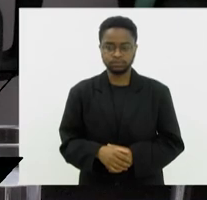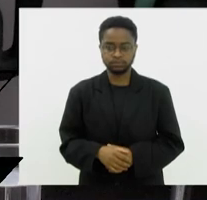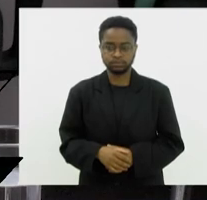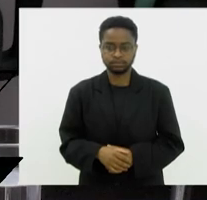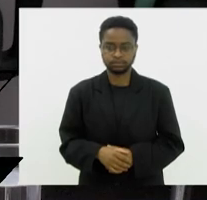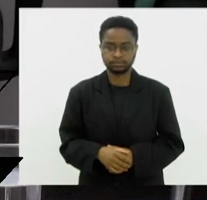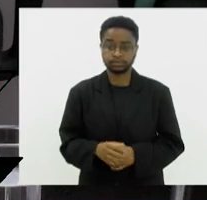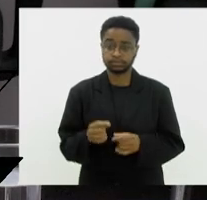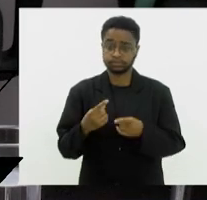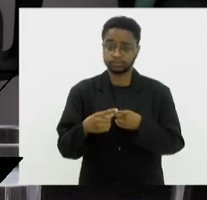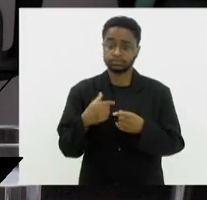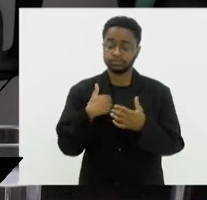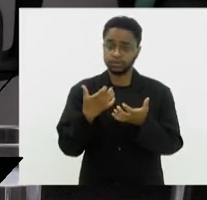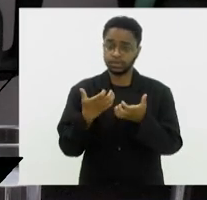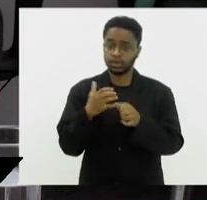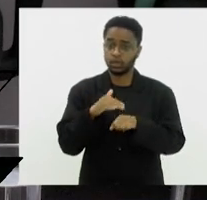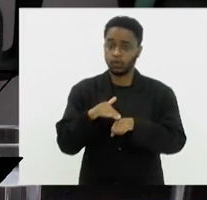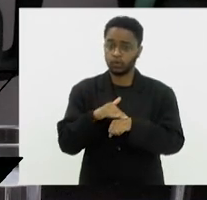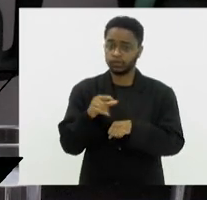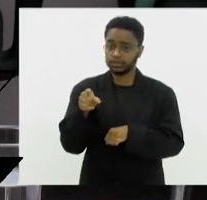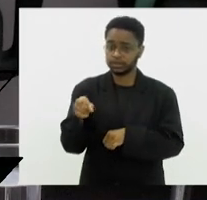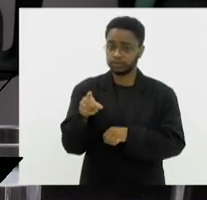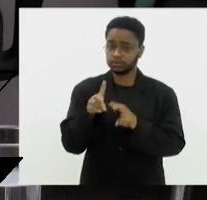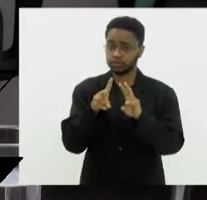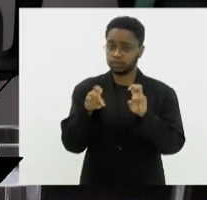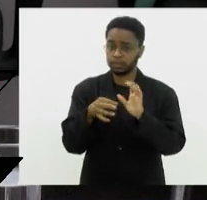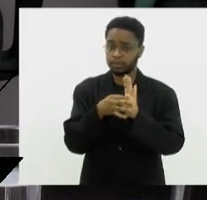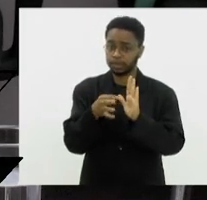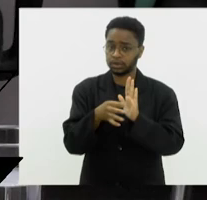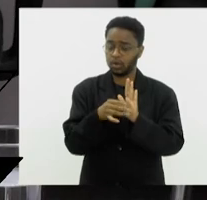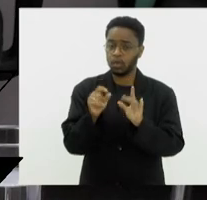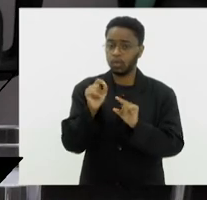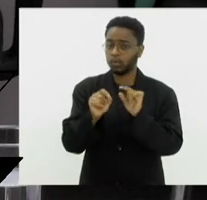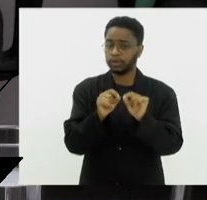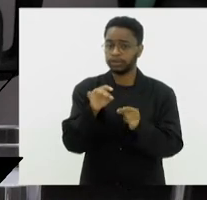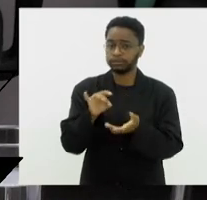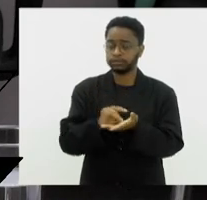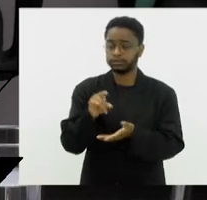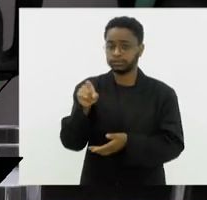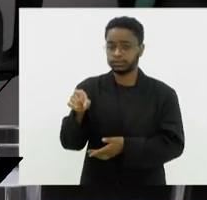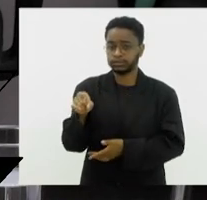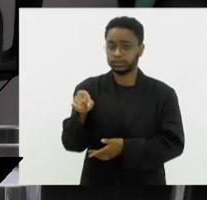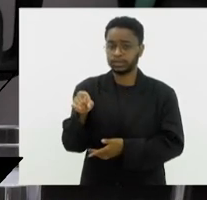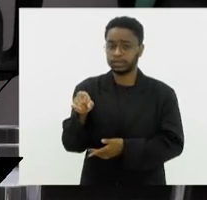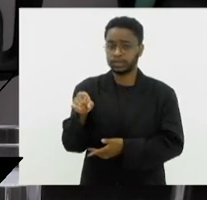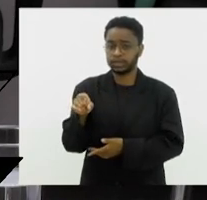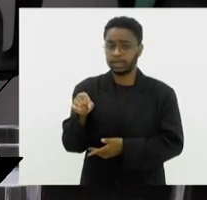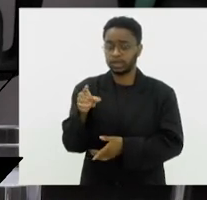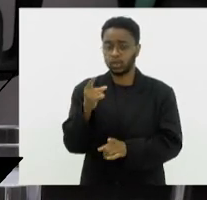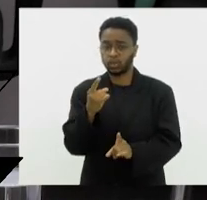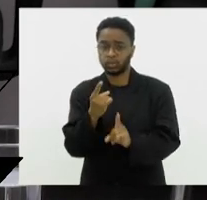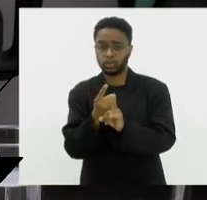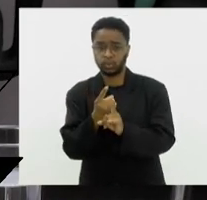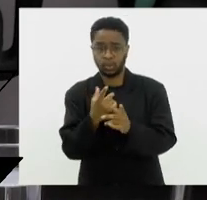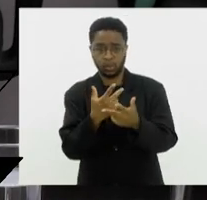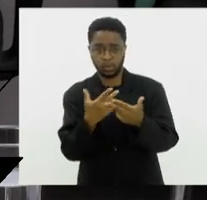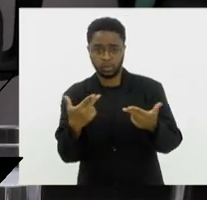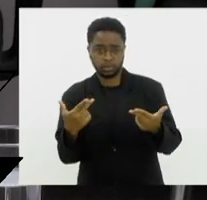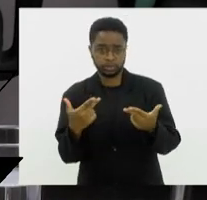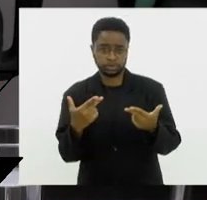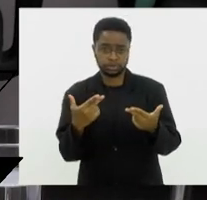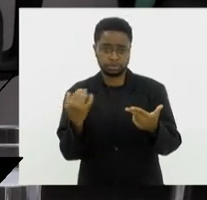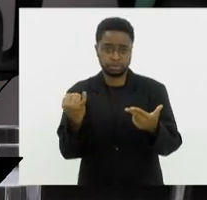Porque eu queria conversar com ele sobre esse parecer dele, o que ele de fato... O motivou, se ele encontrou alguma coisa